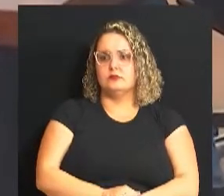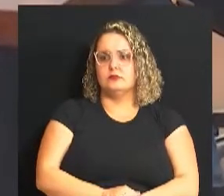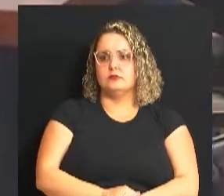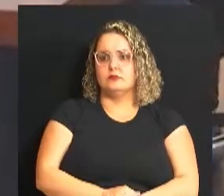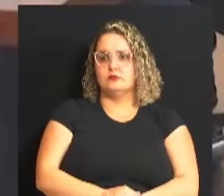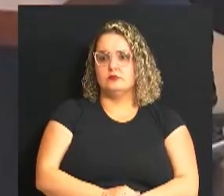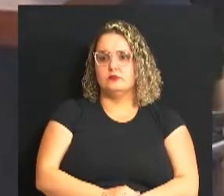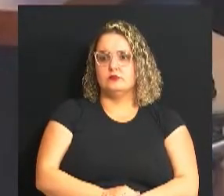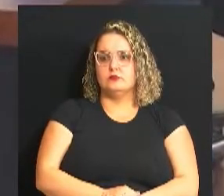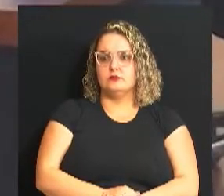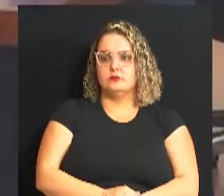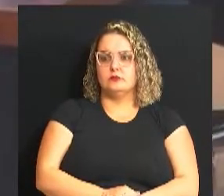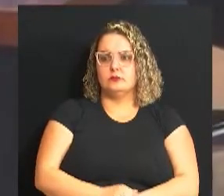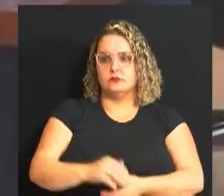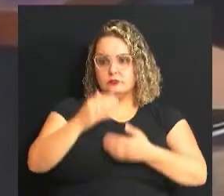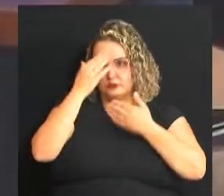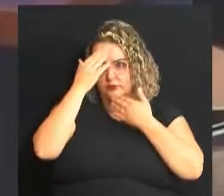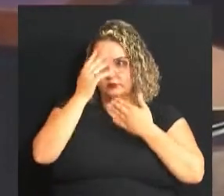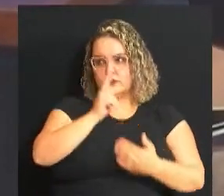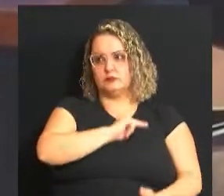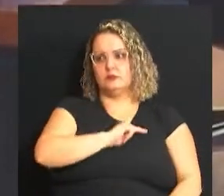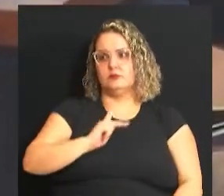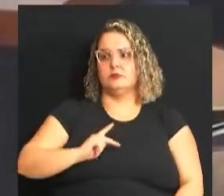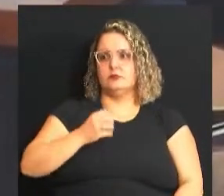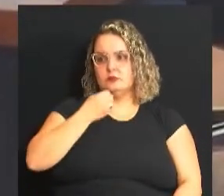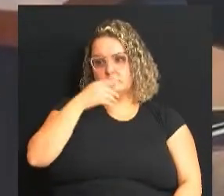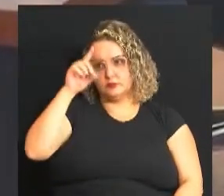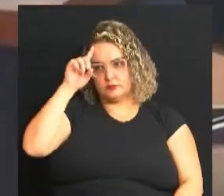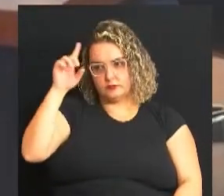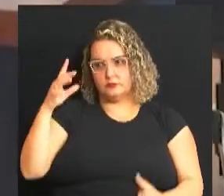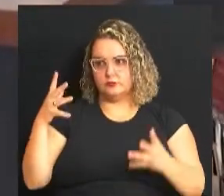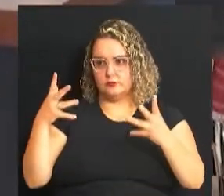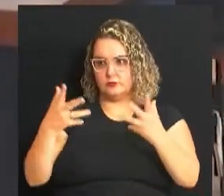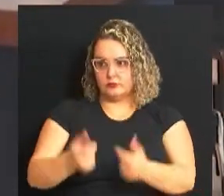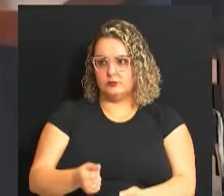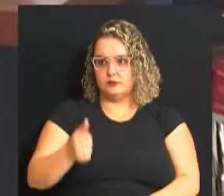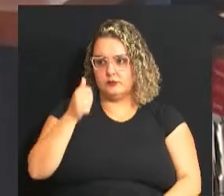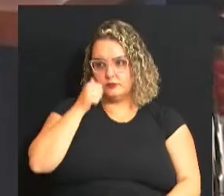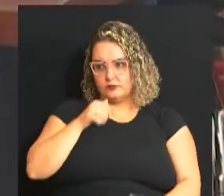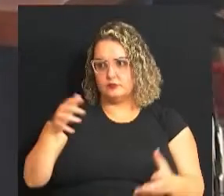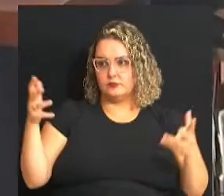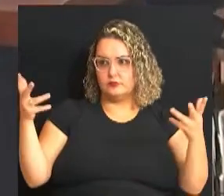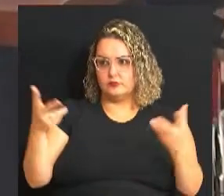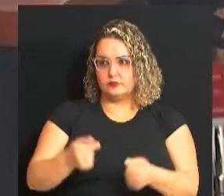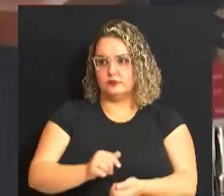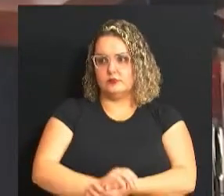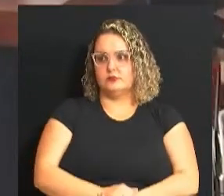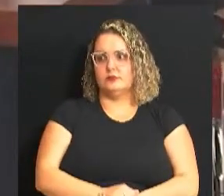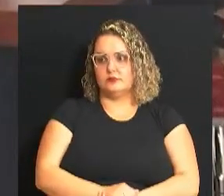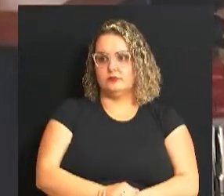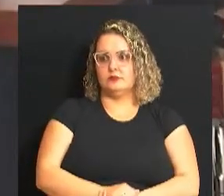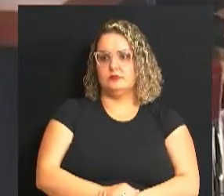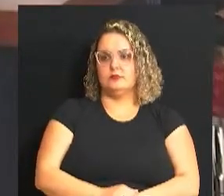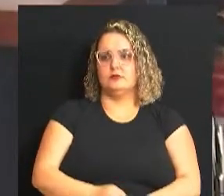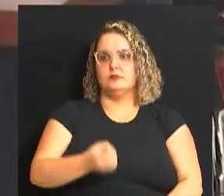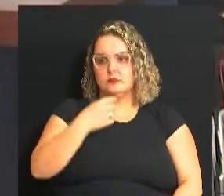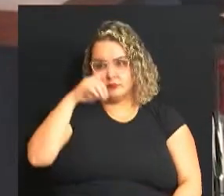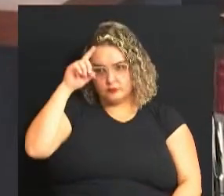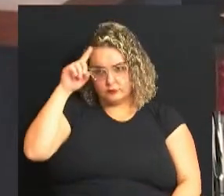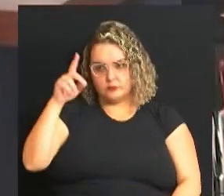Obrigada, presidente. Bom dia a todas e todos. Bom dia ao presidente Carmo